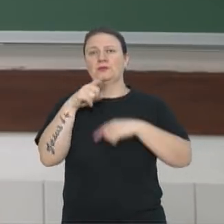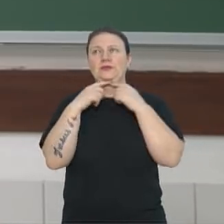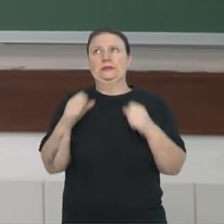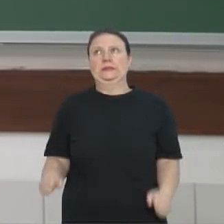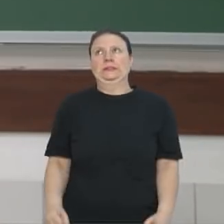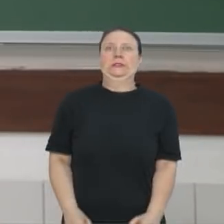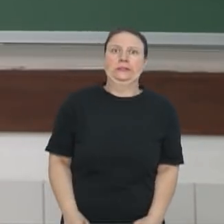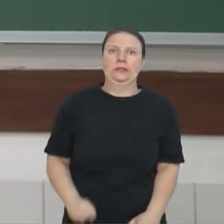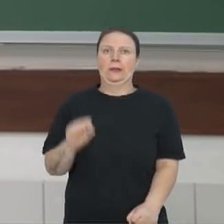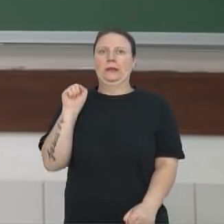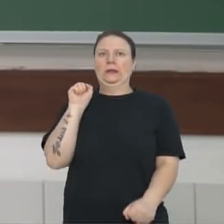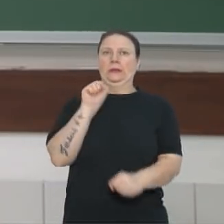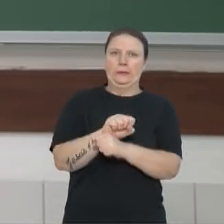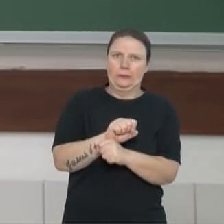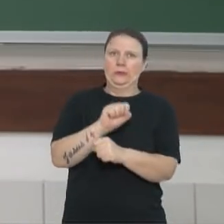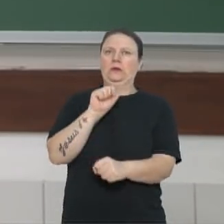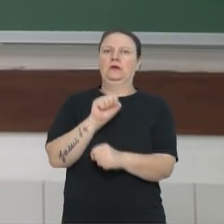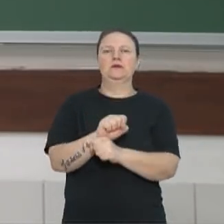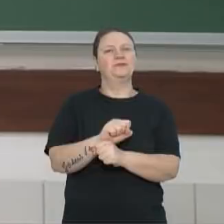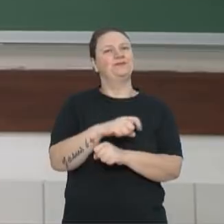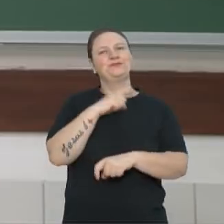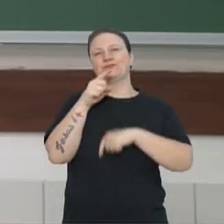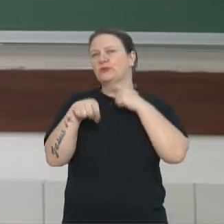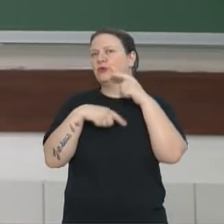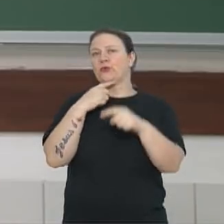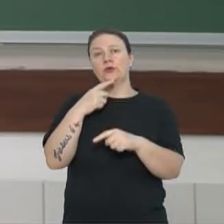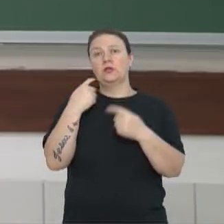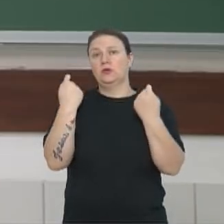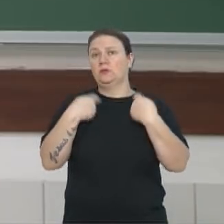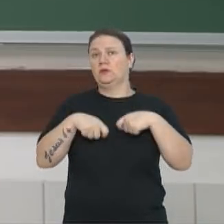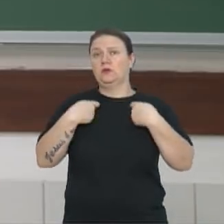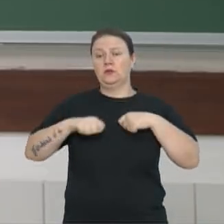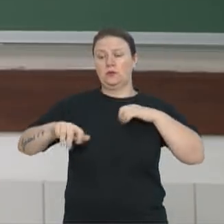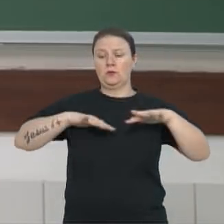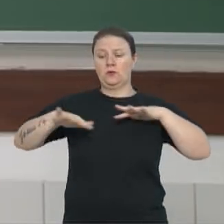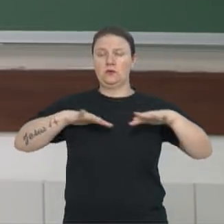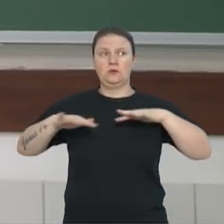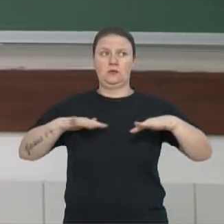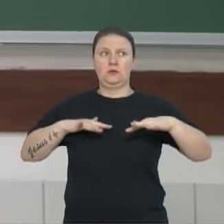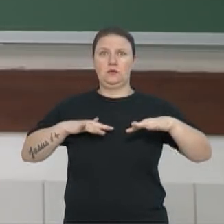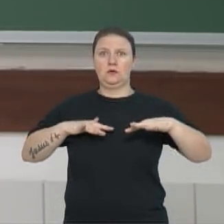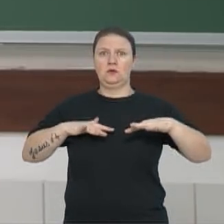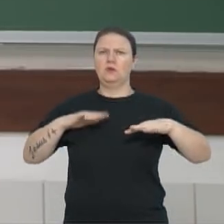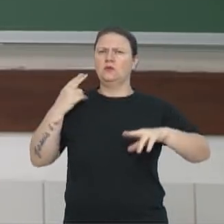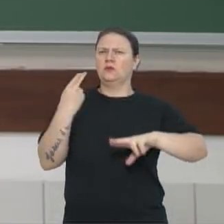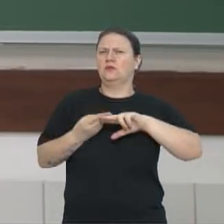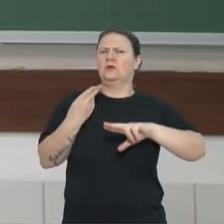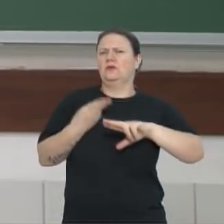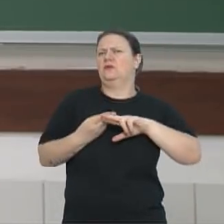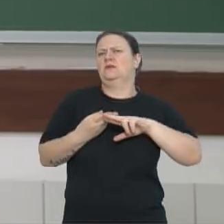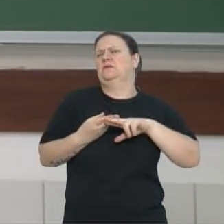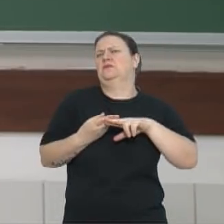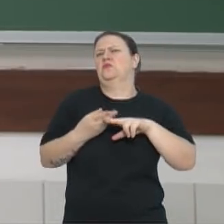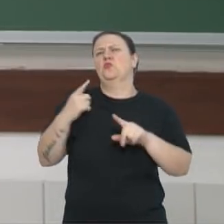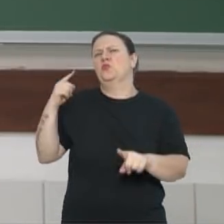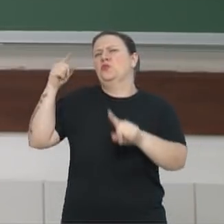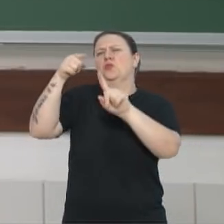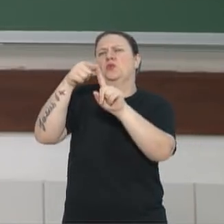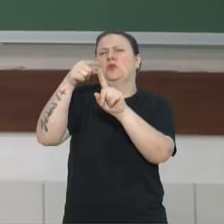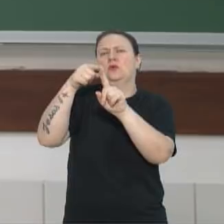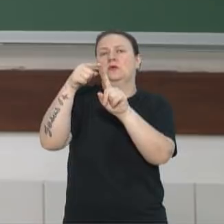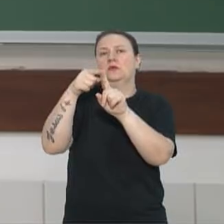conseguiria dar aula parado aqui sem me movimentar. Mas para que servem esses gestos?